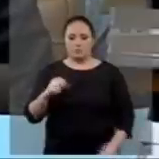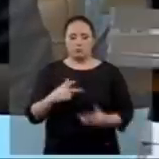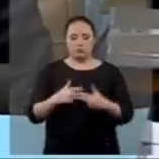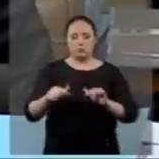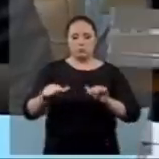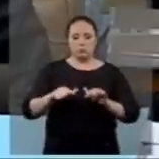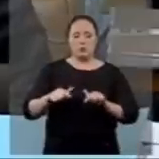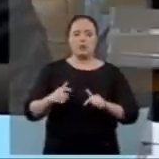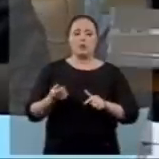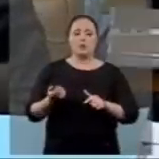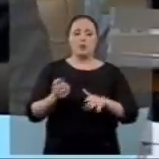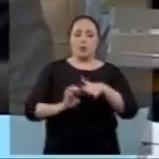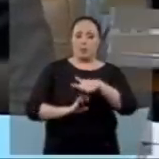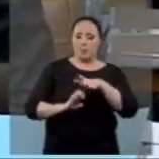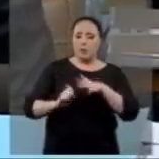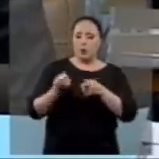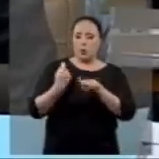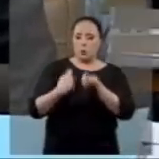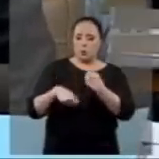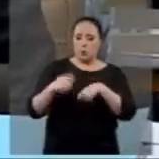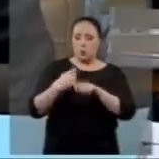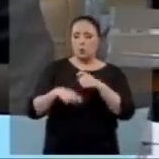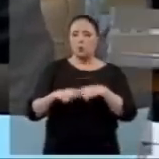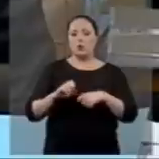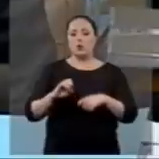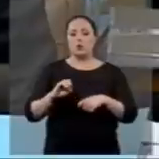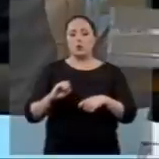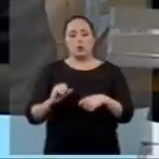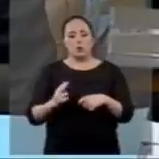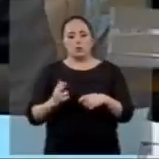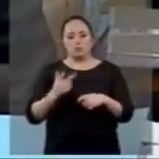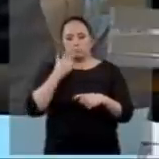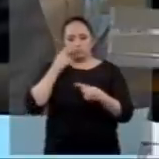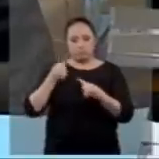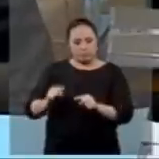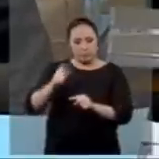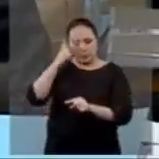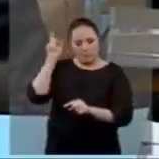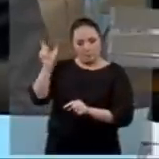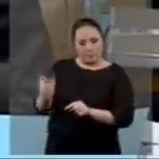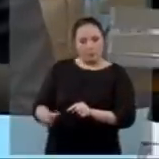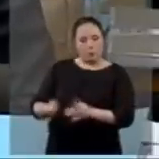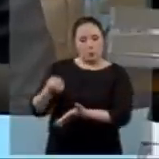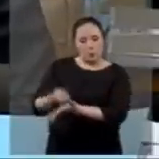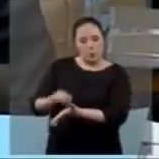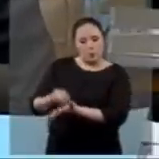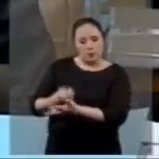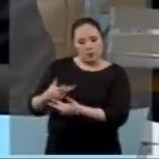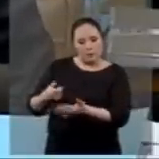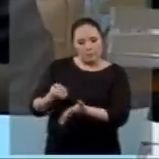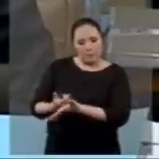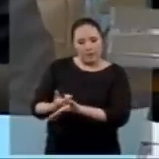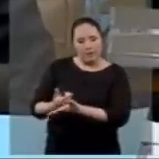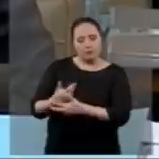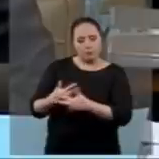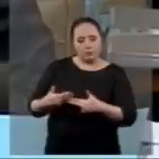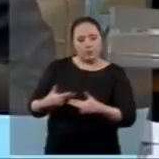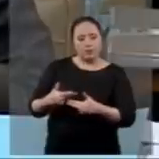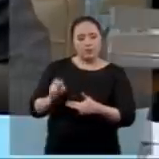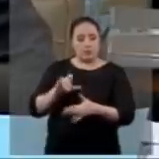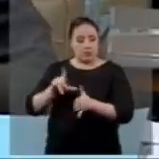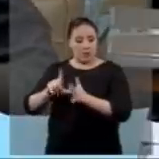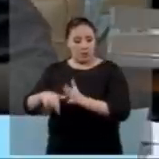empresarial, econômica ou profissional, constranger o contribuinte a adimplir obrigações fiscais eventualmente em